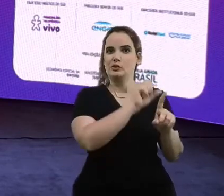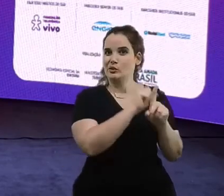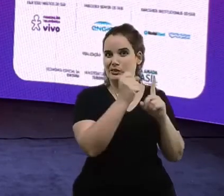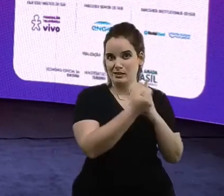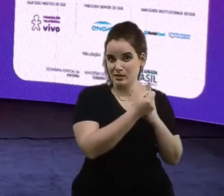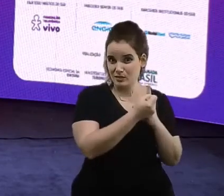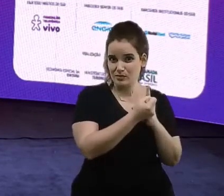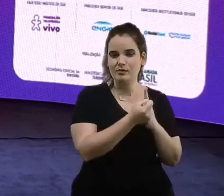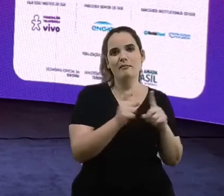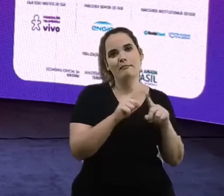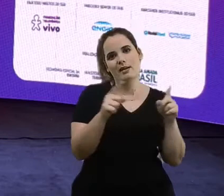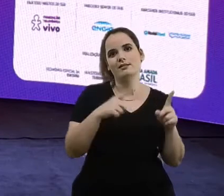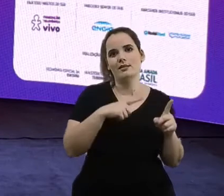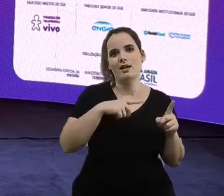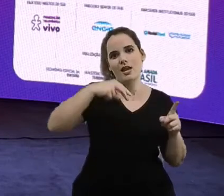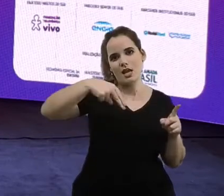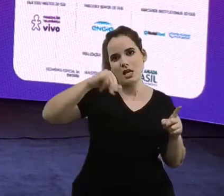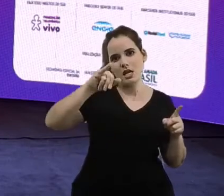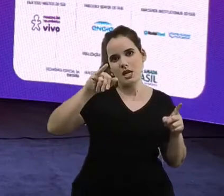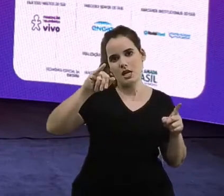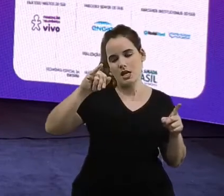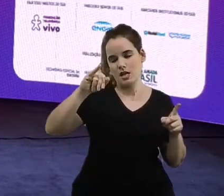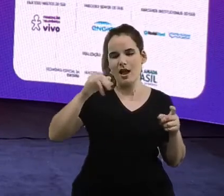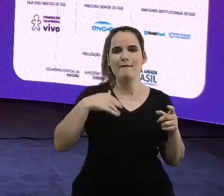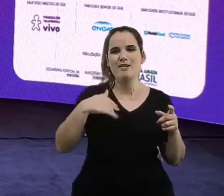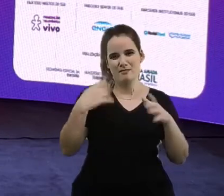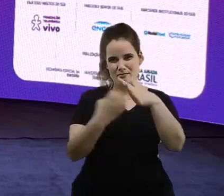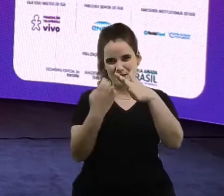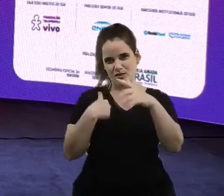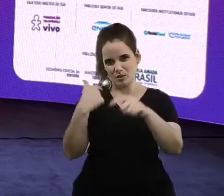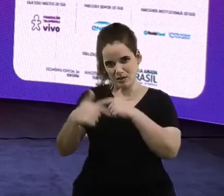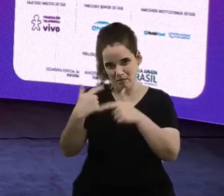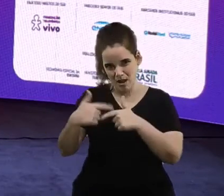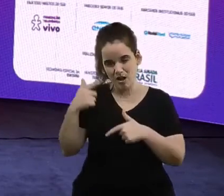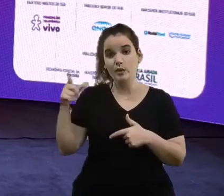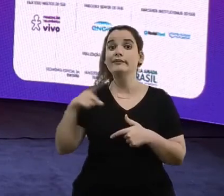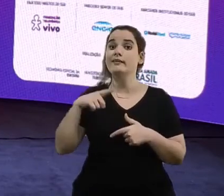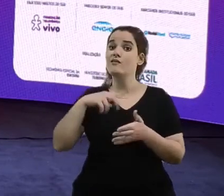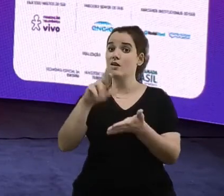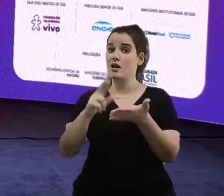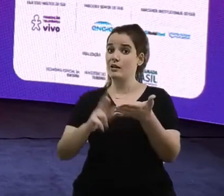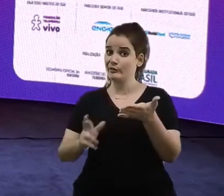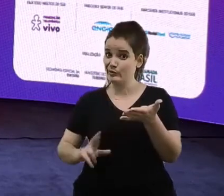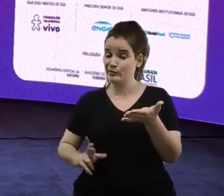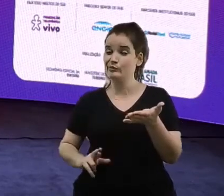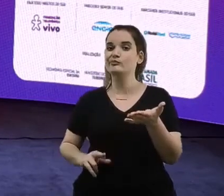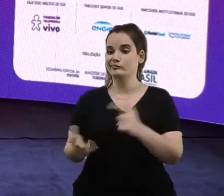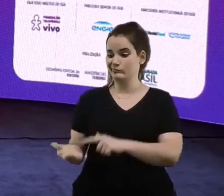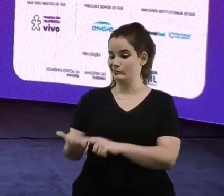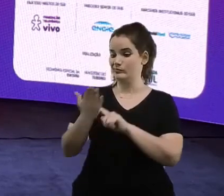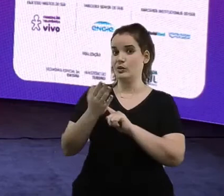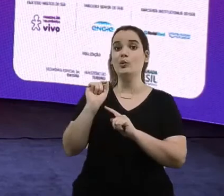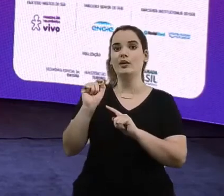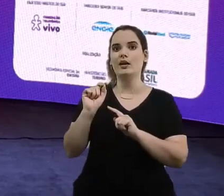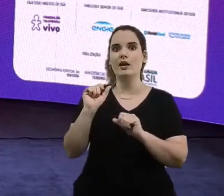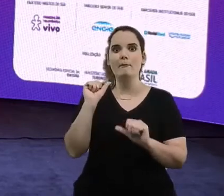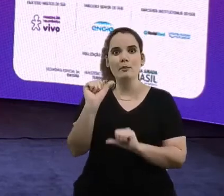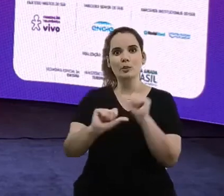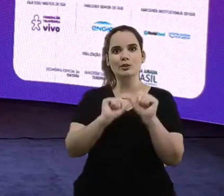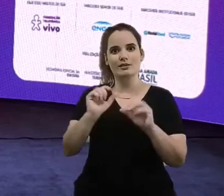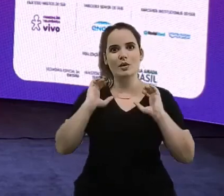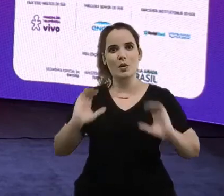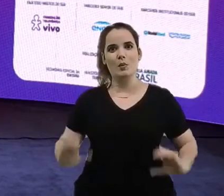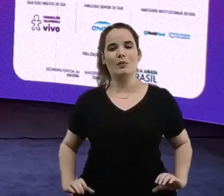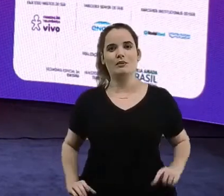Nielsen, né, onde eu trabalho, a gente teve alguns relatórios mostrando as mudanças do comportamento do consumidor, nesse